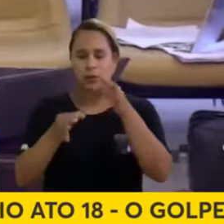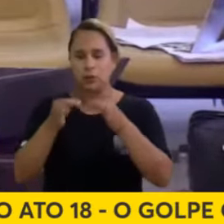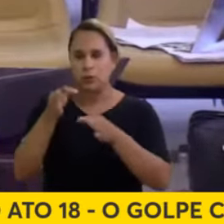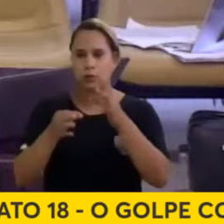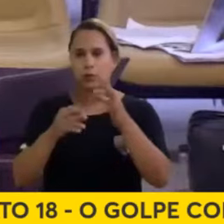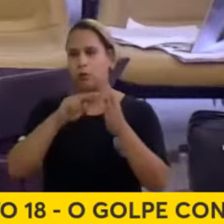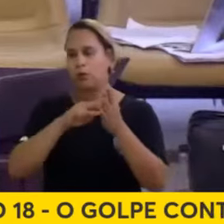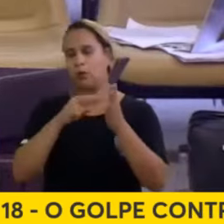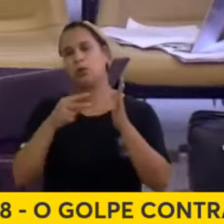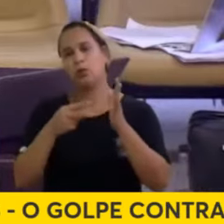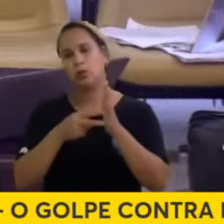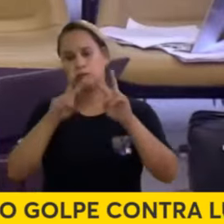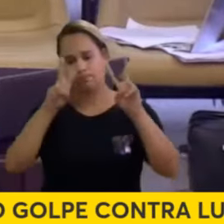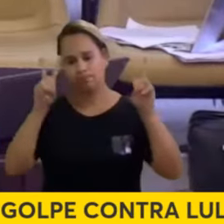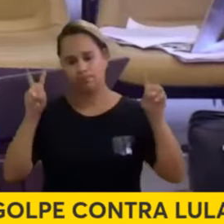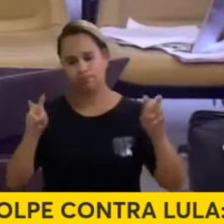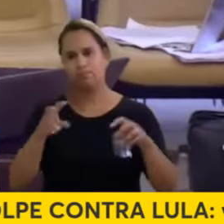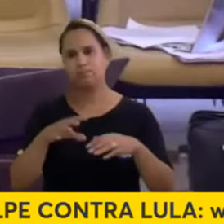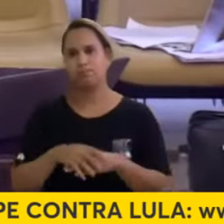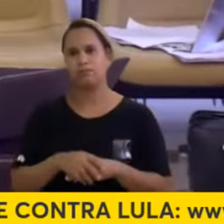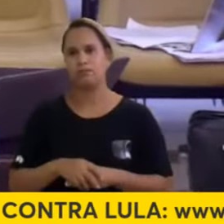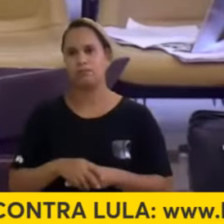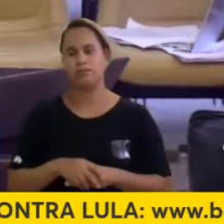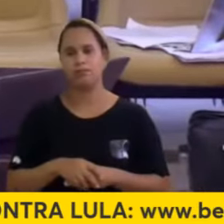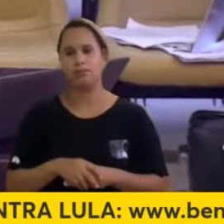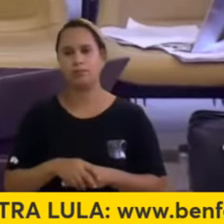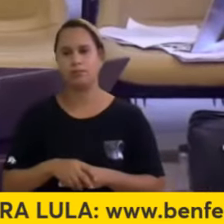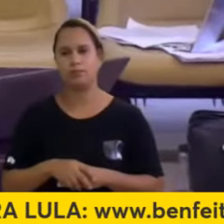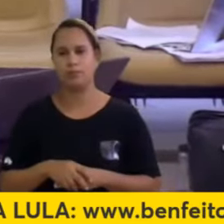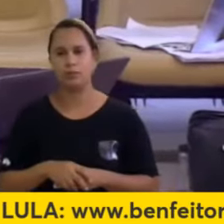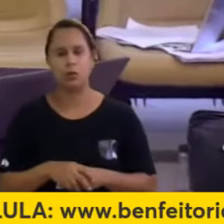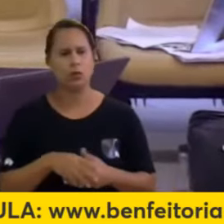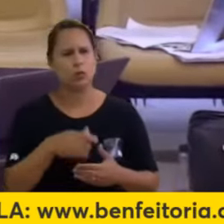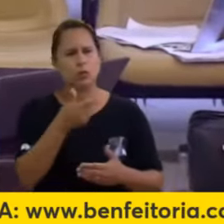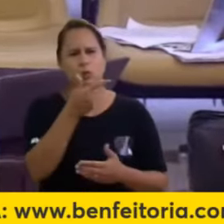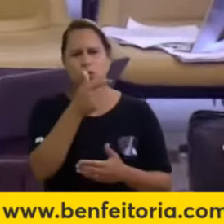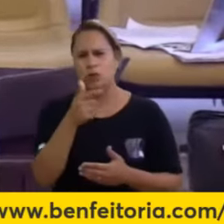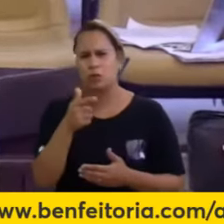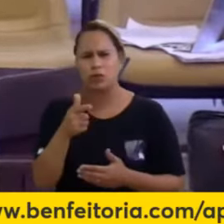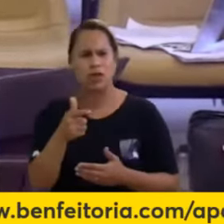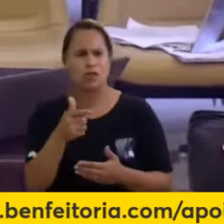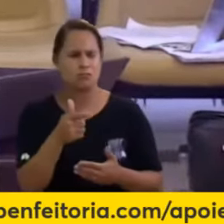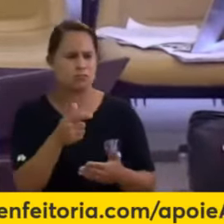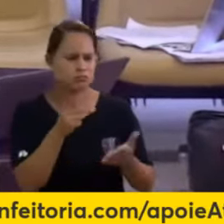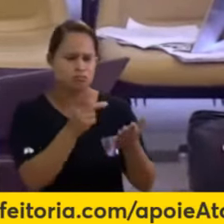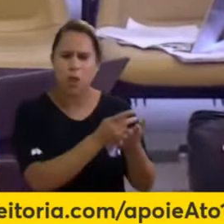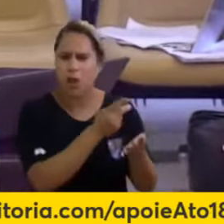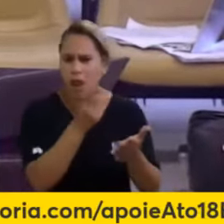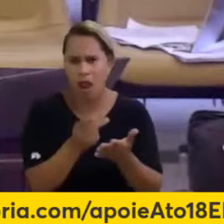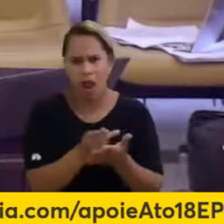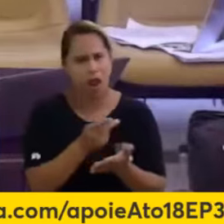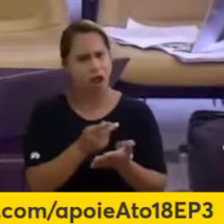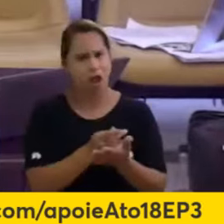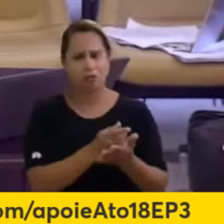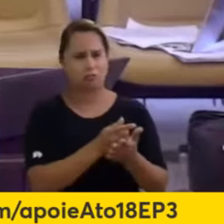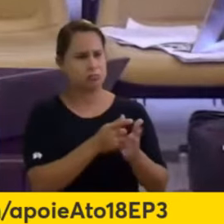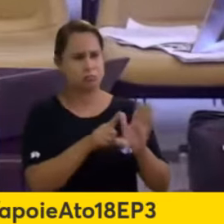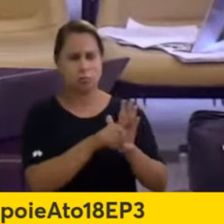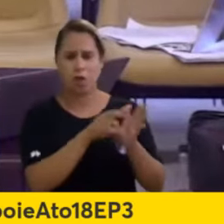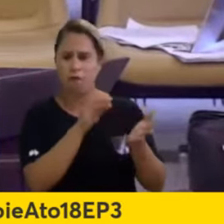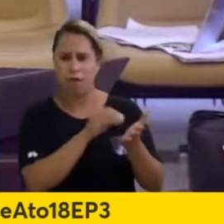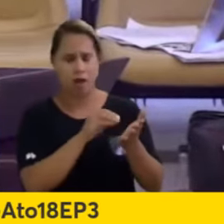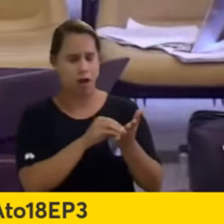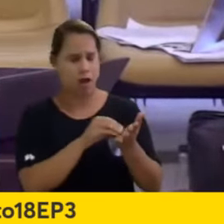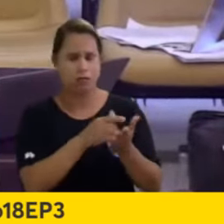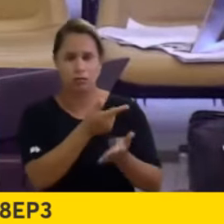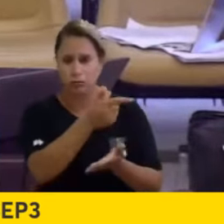jurídico não houve caixa dois nas eleições não houve nenhuma ilegalidade então se cria uma tese bem